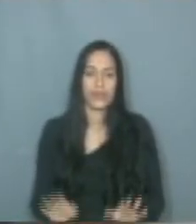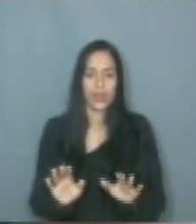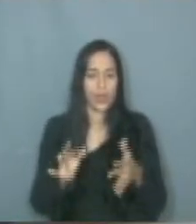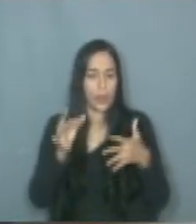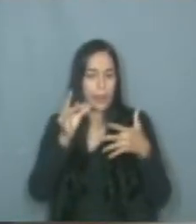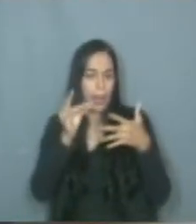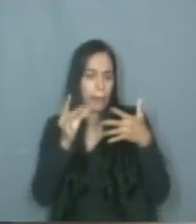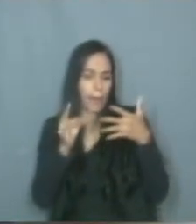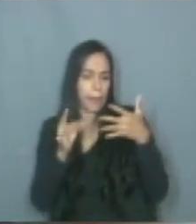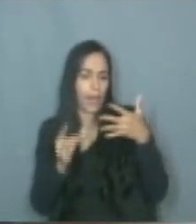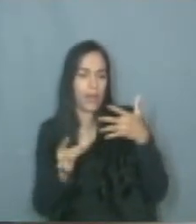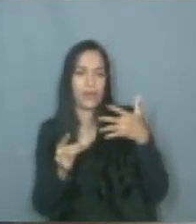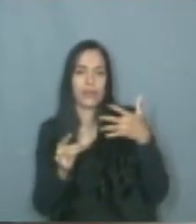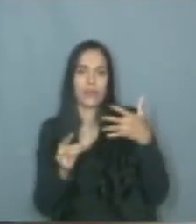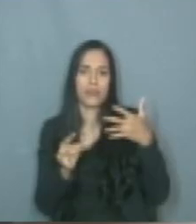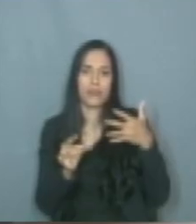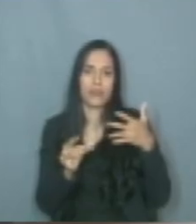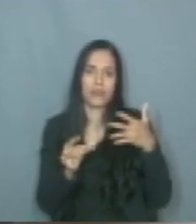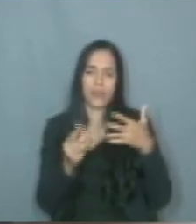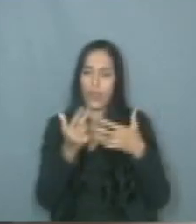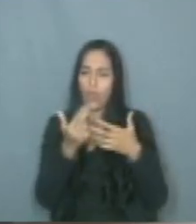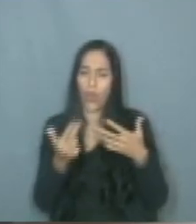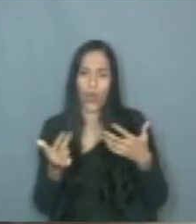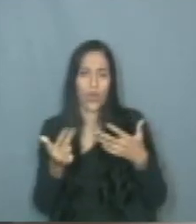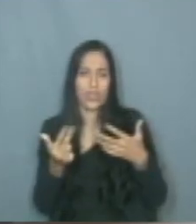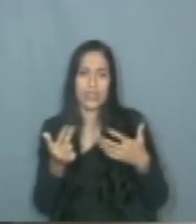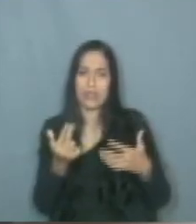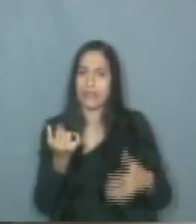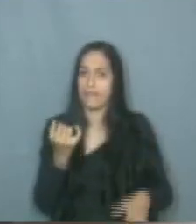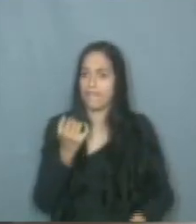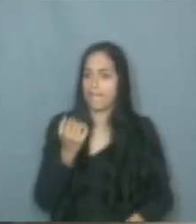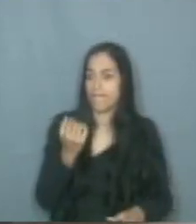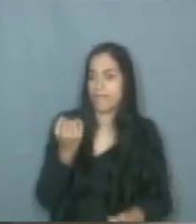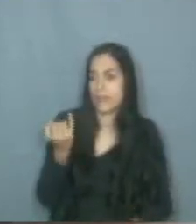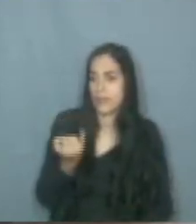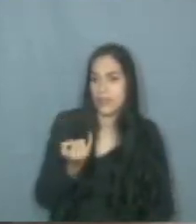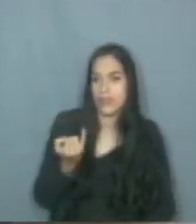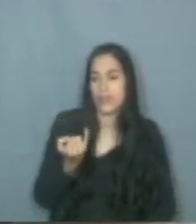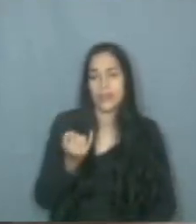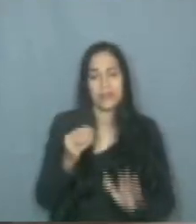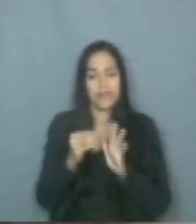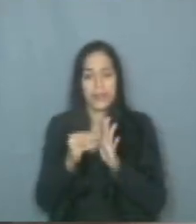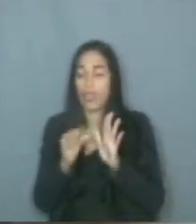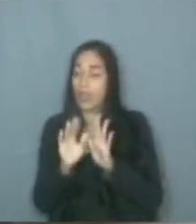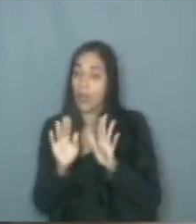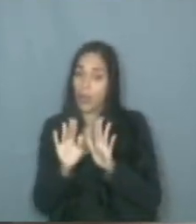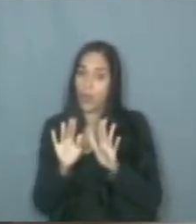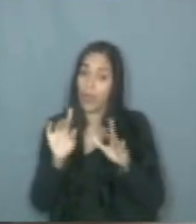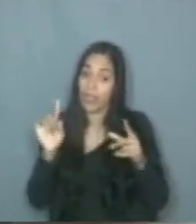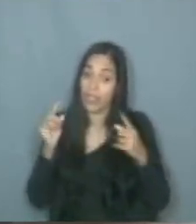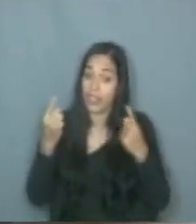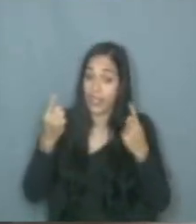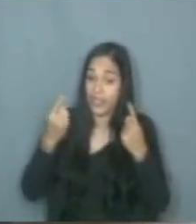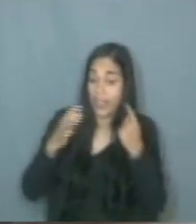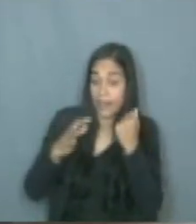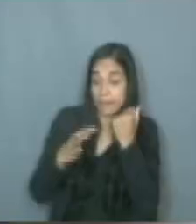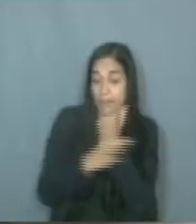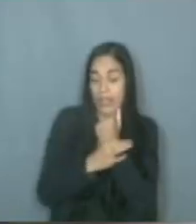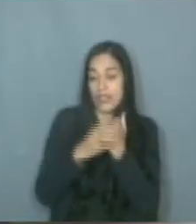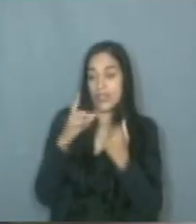detalhes, não são coisas de menor relevância. A gente está falando de defesa do nosso